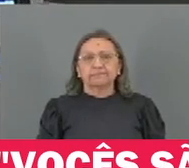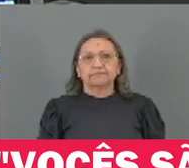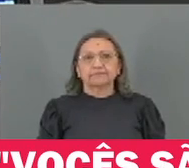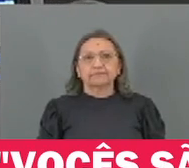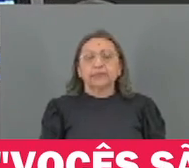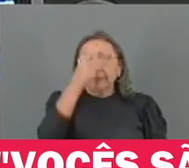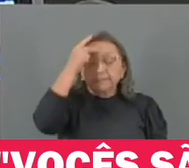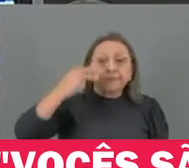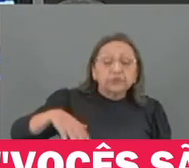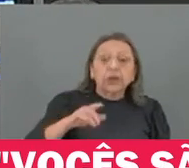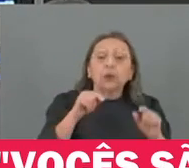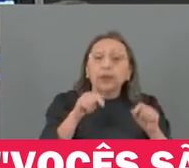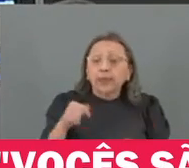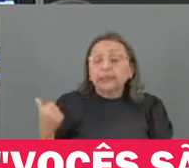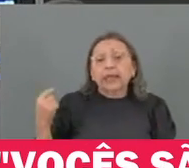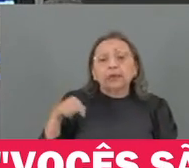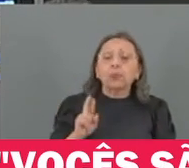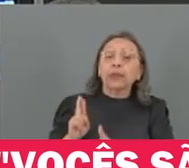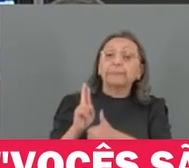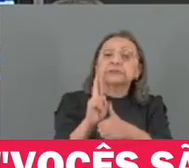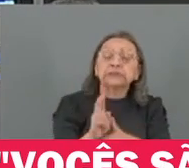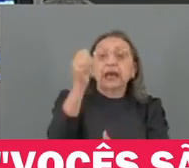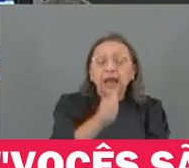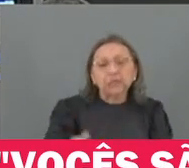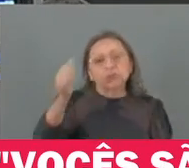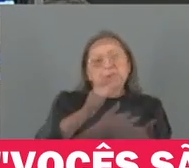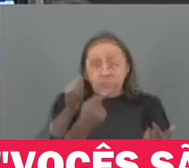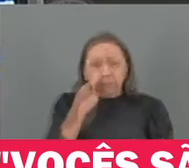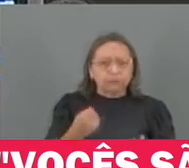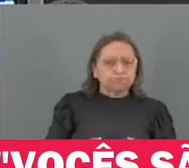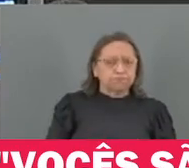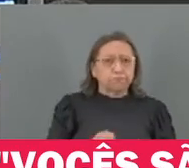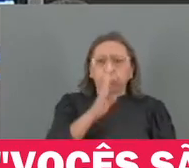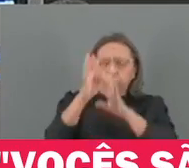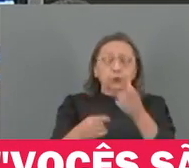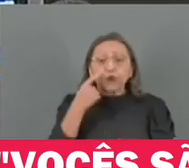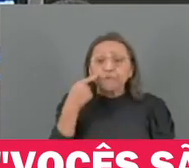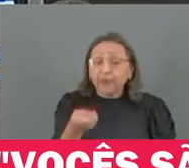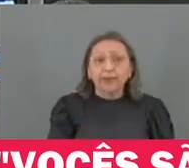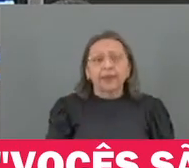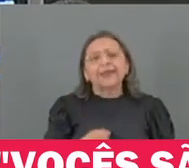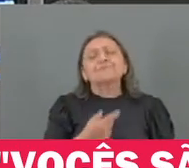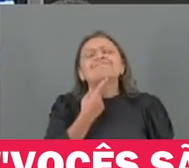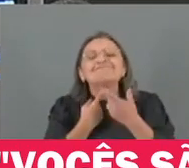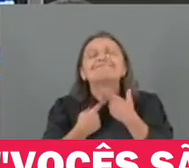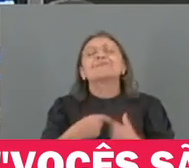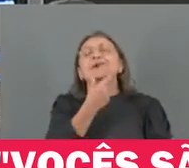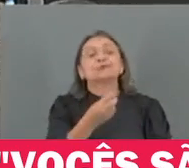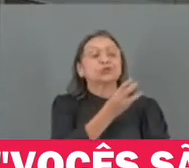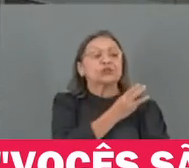Gente, ele está aqui como representante da ABI, por favor, vamos ouvi-lo. Basta ver, eu queria que o general Mourão estivesse